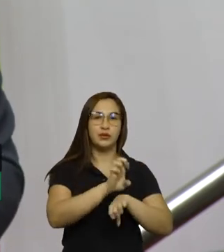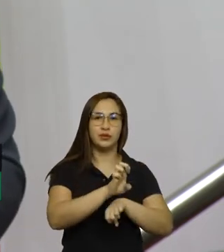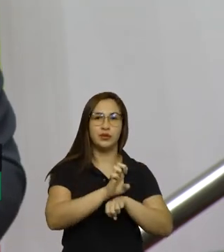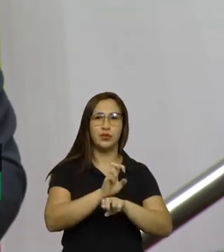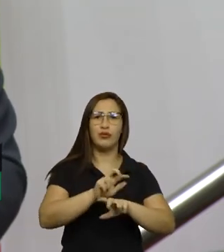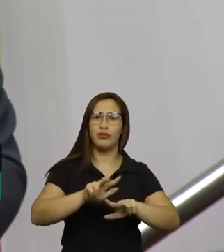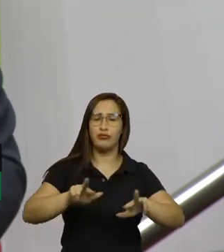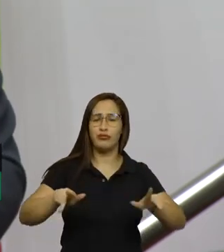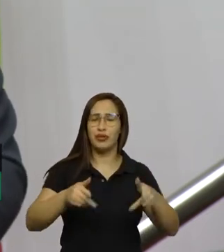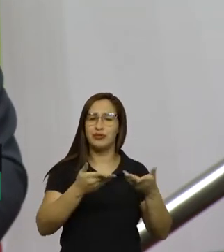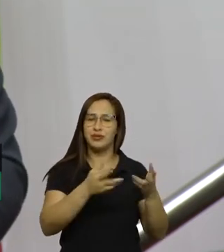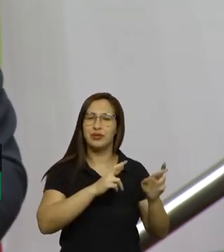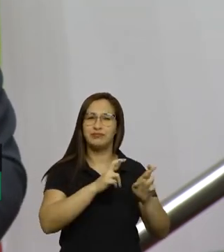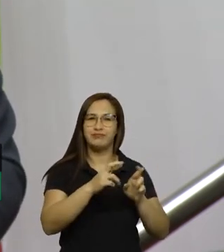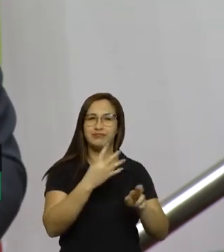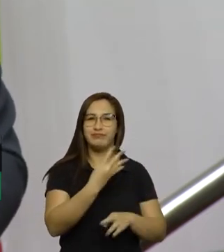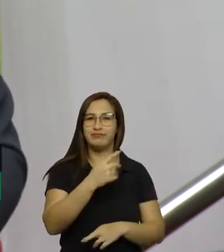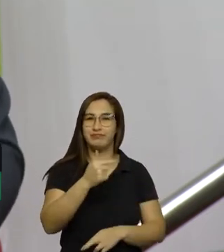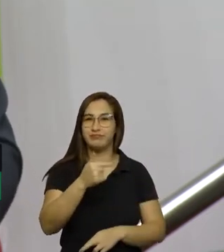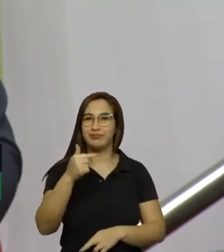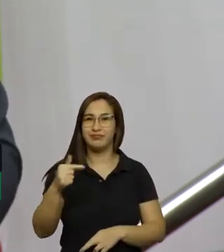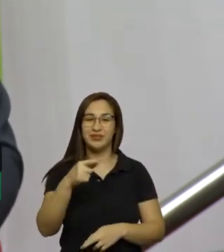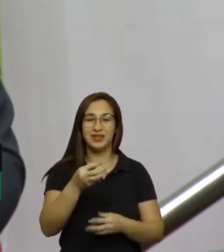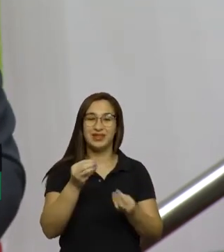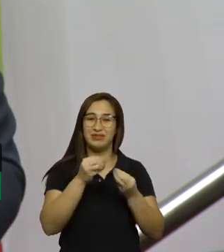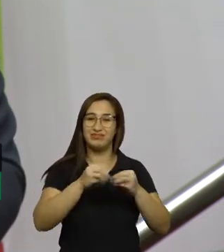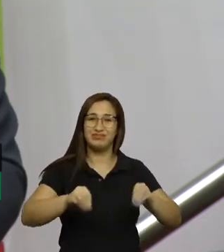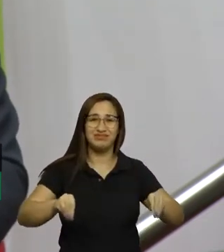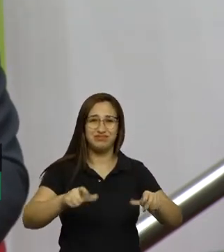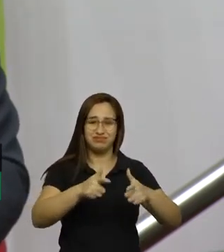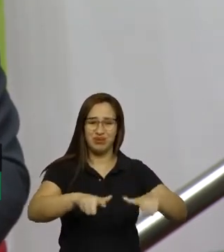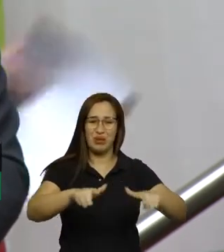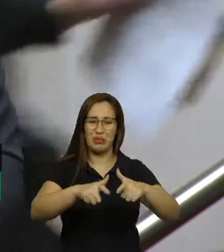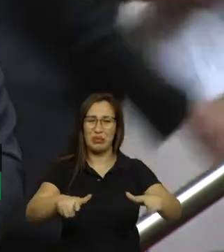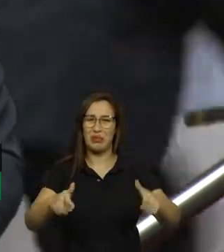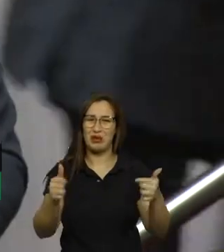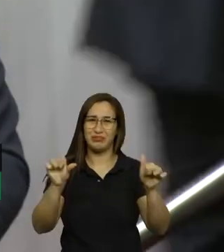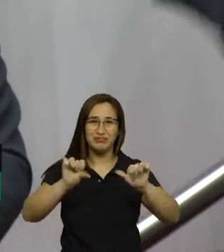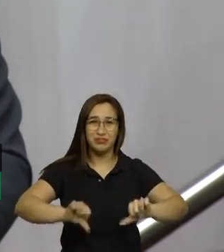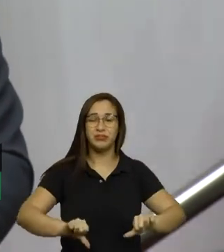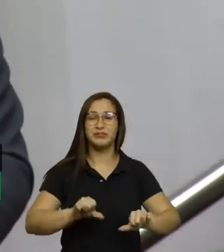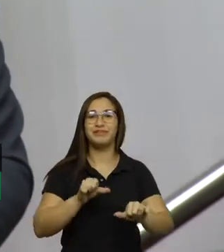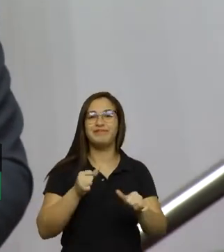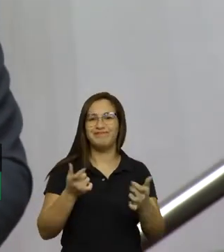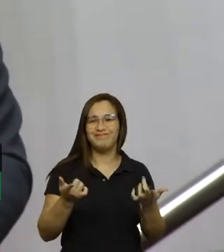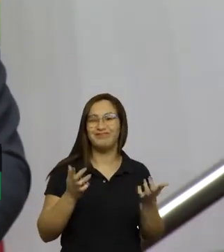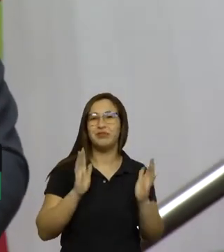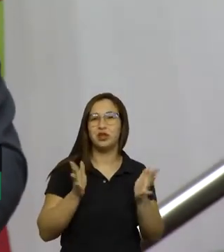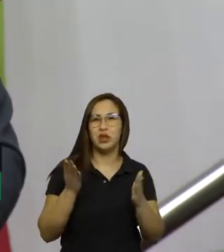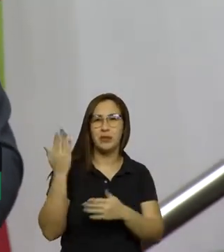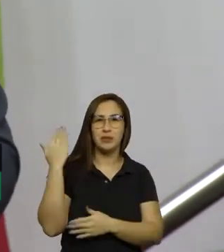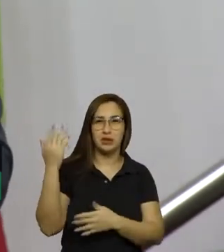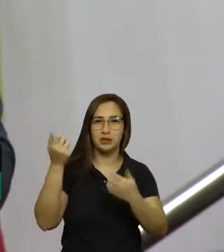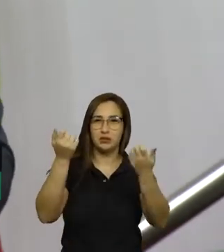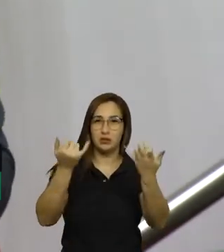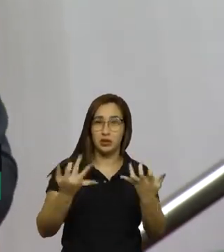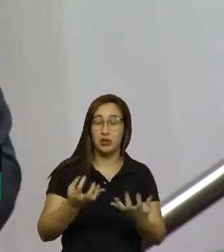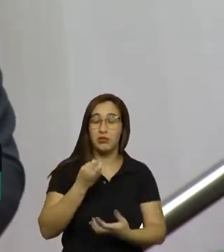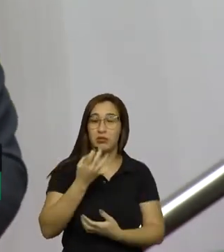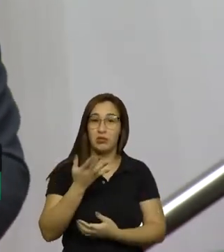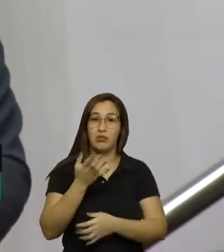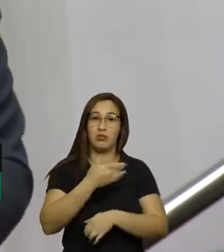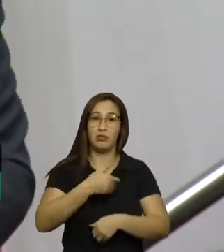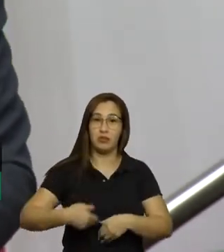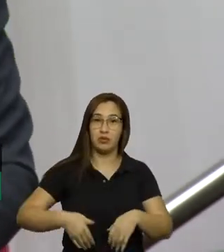da SC-477 estão deploráveis, e daí entra dentro daquilo que falei outro dia. Que bom que o governo do Estado está com